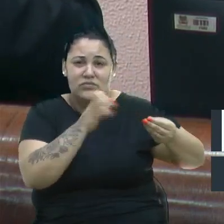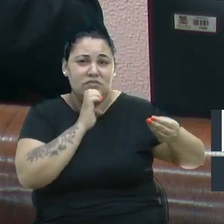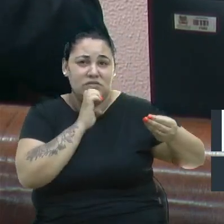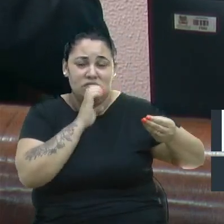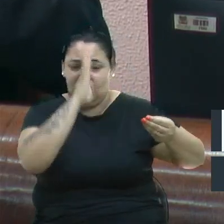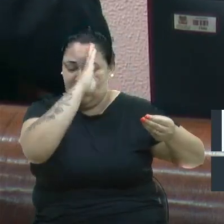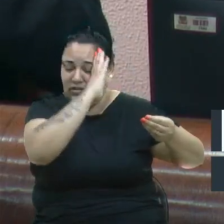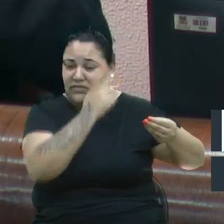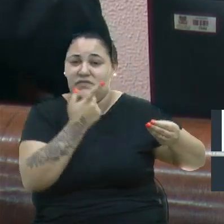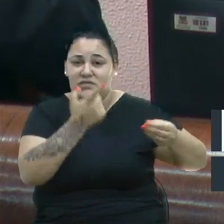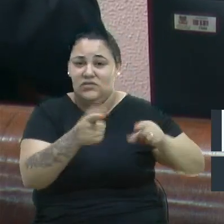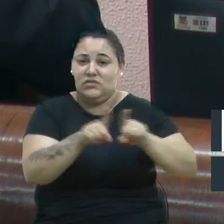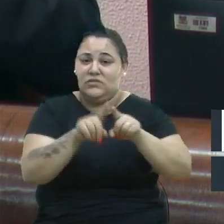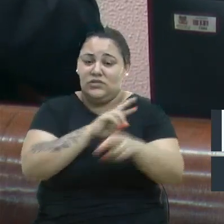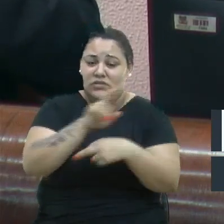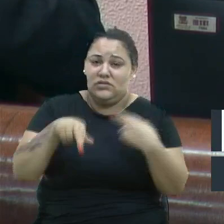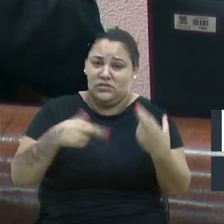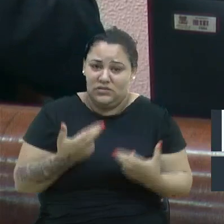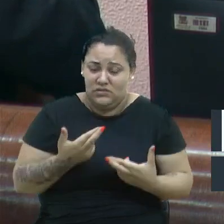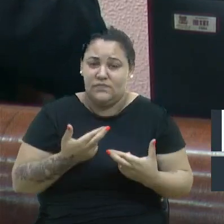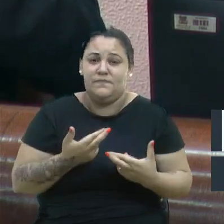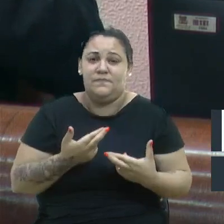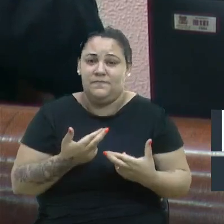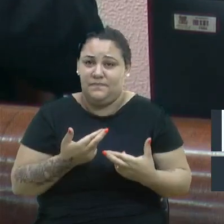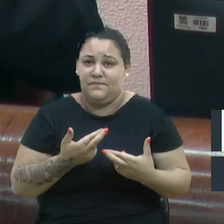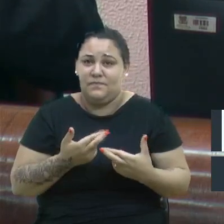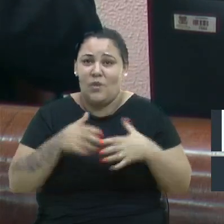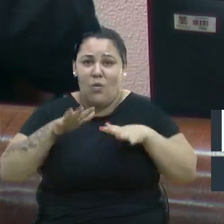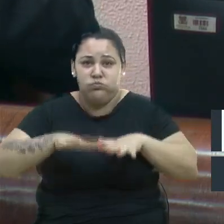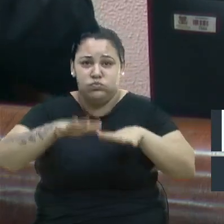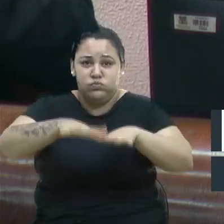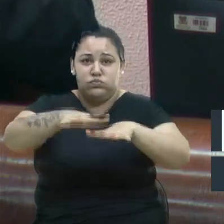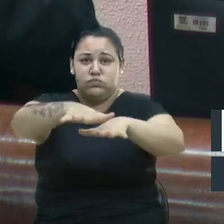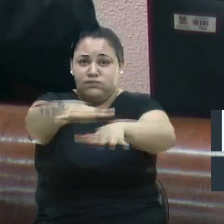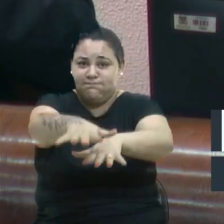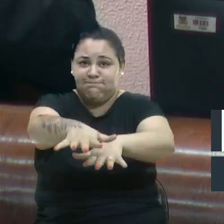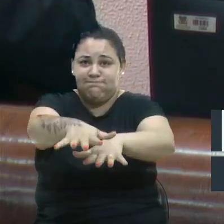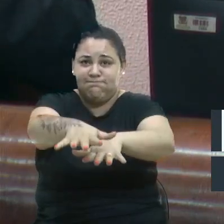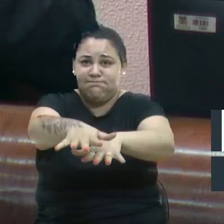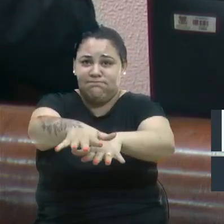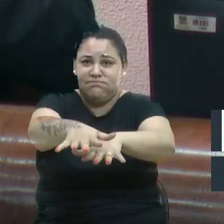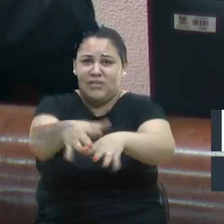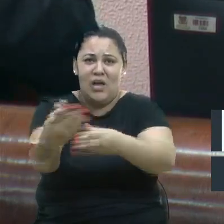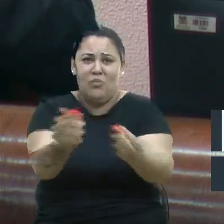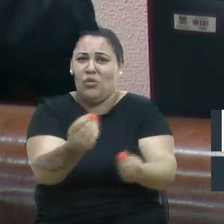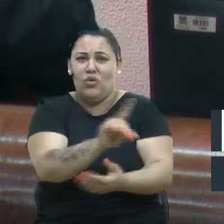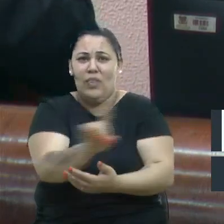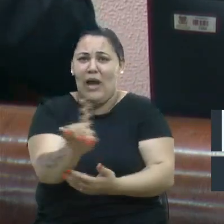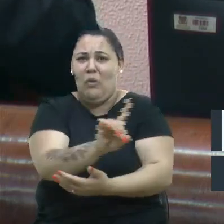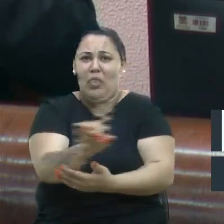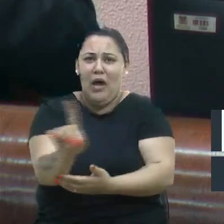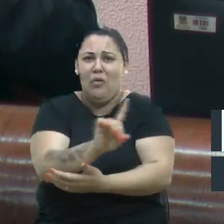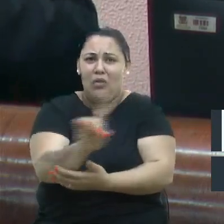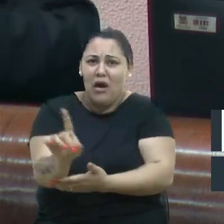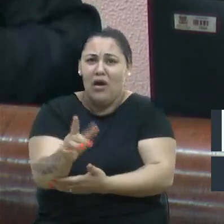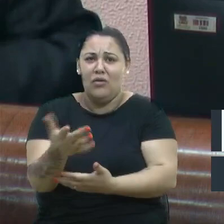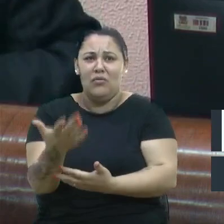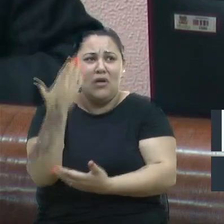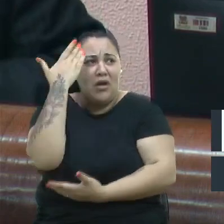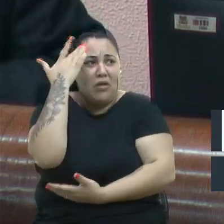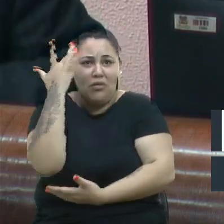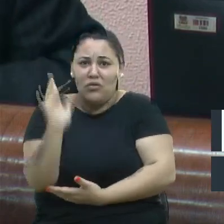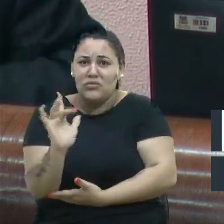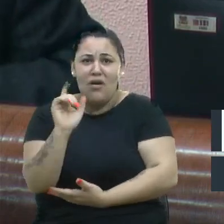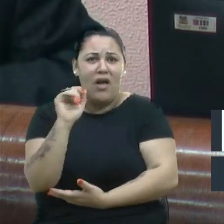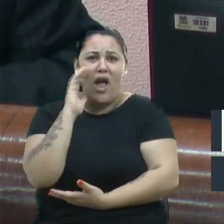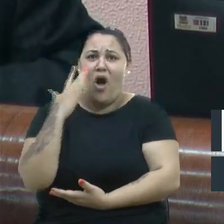também, em relação ao trânsito, é muito não. Quer dizer, eu não sei o que é possível fazer